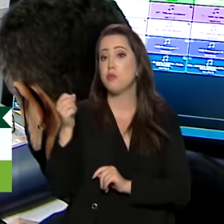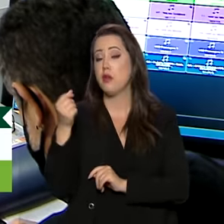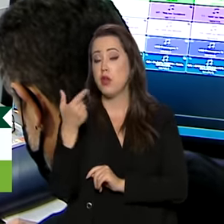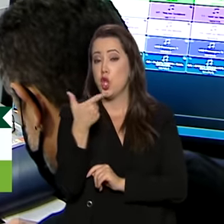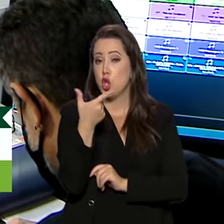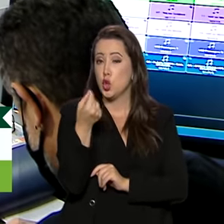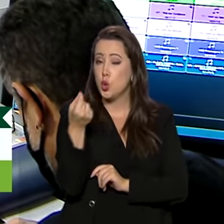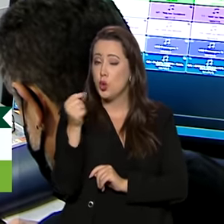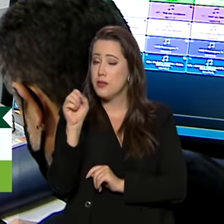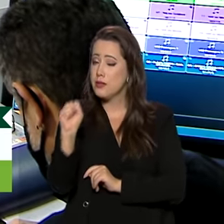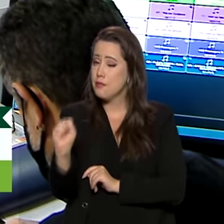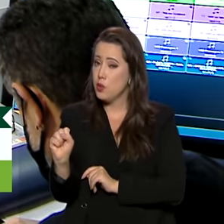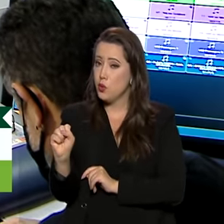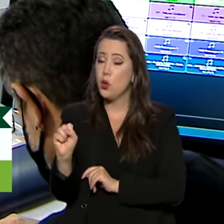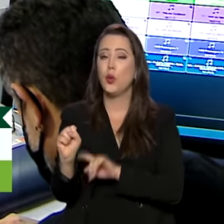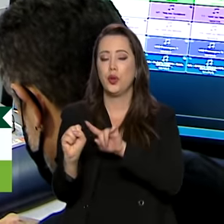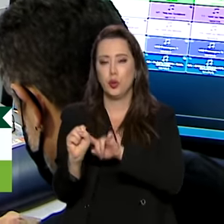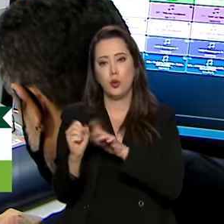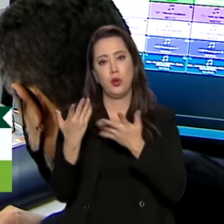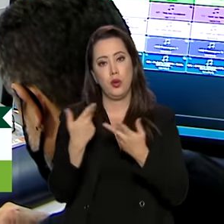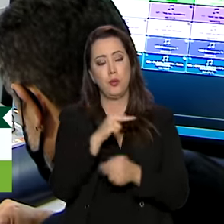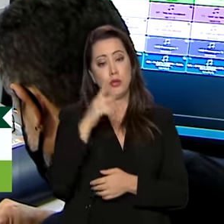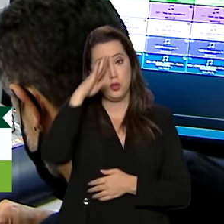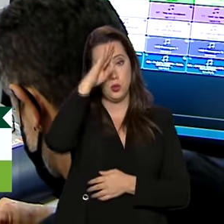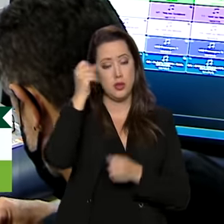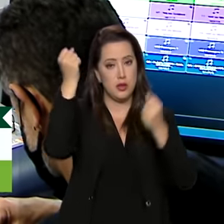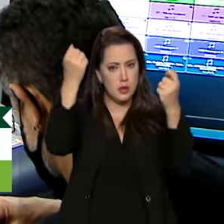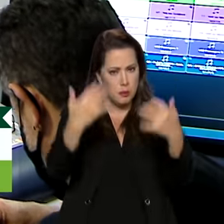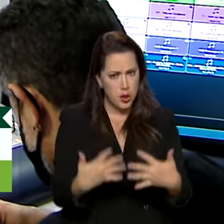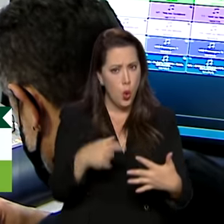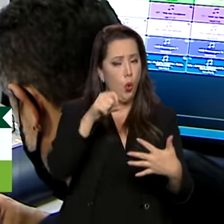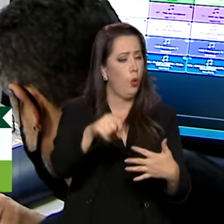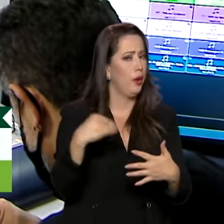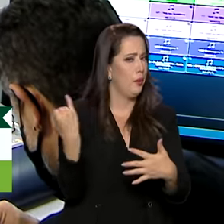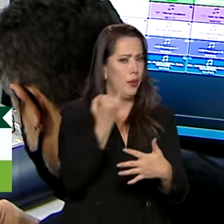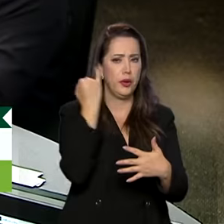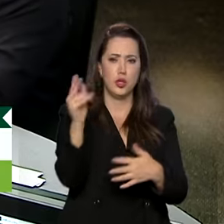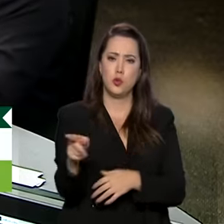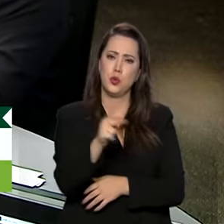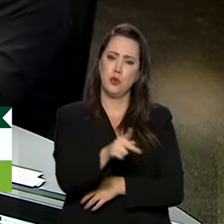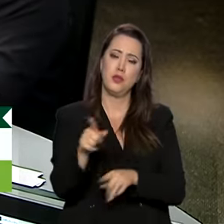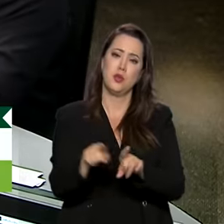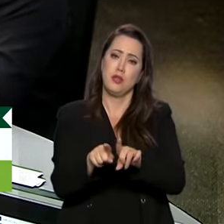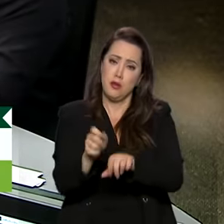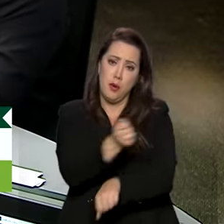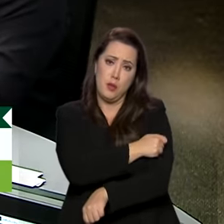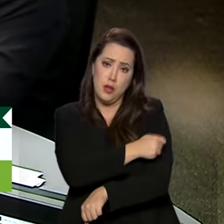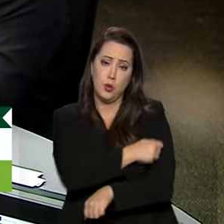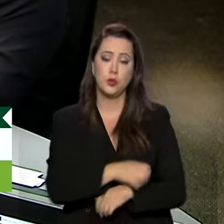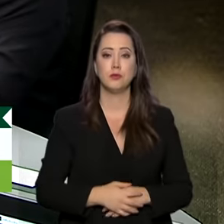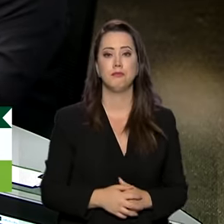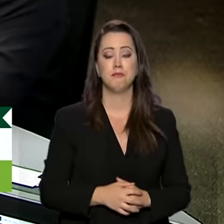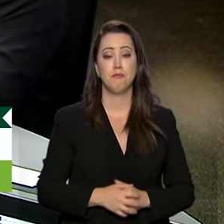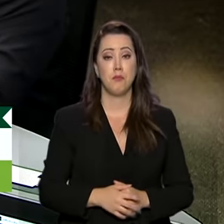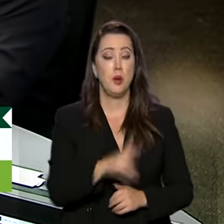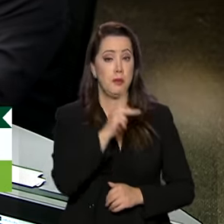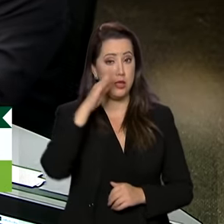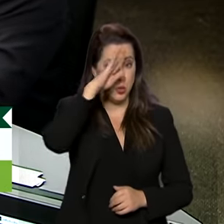bolsonaro está com que a medida vai beneficiar professores e alunos de todo país Vamos